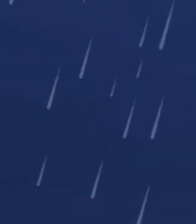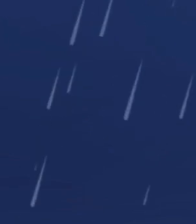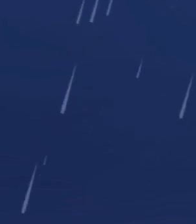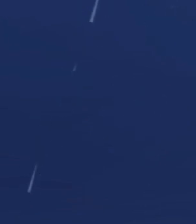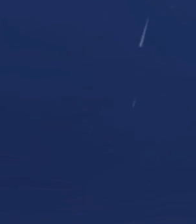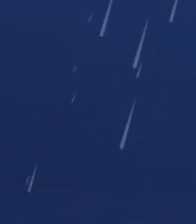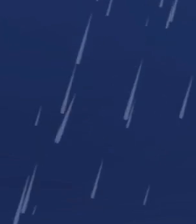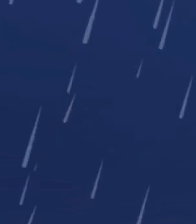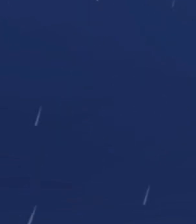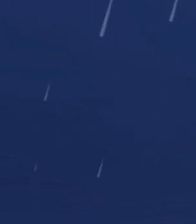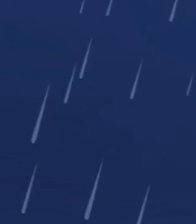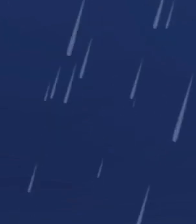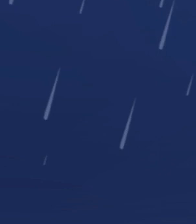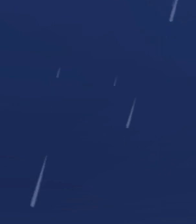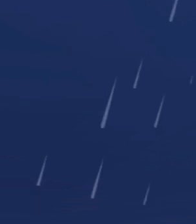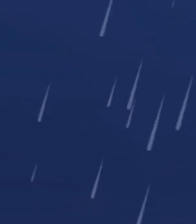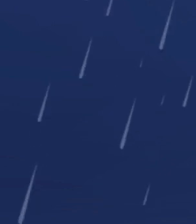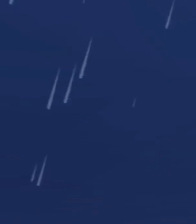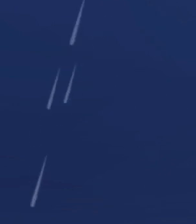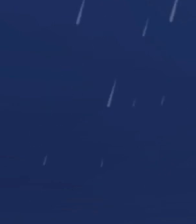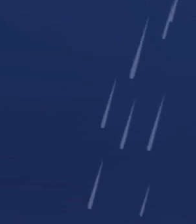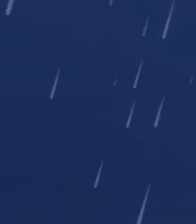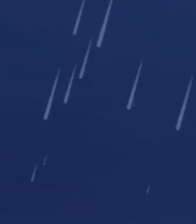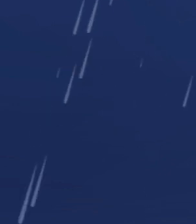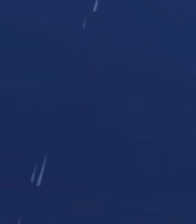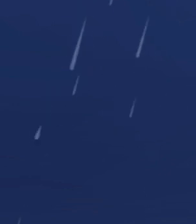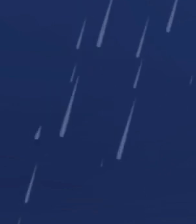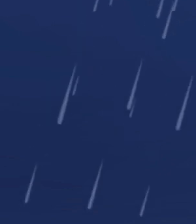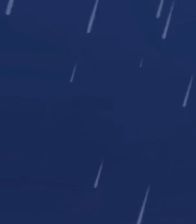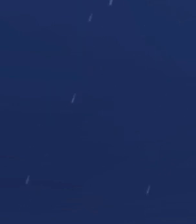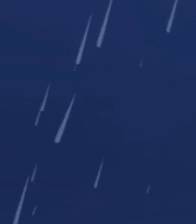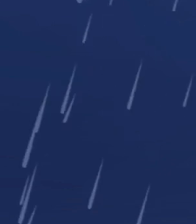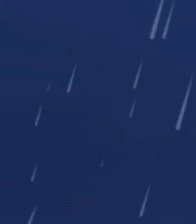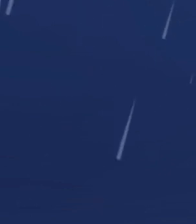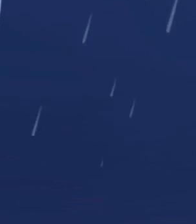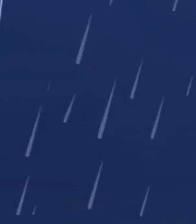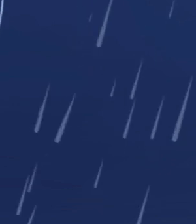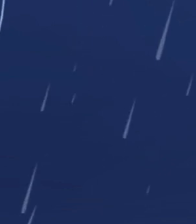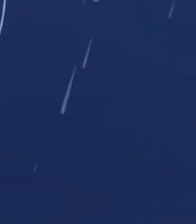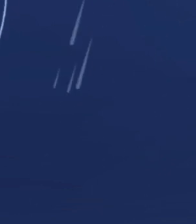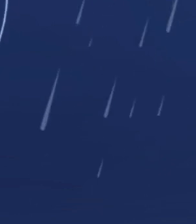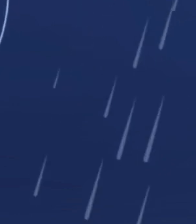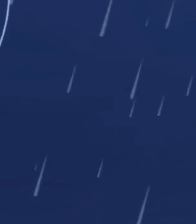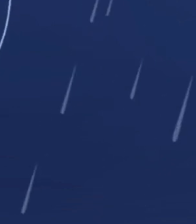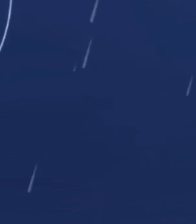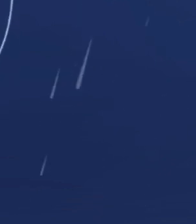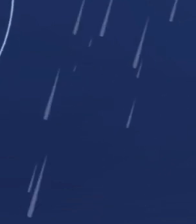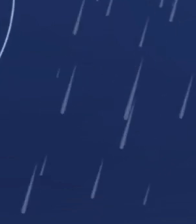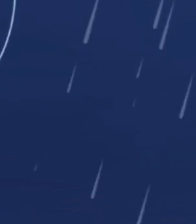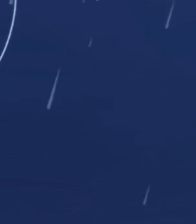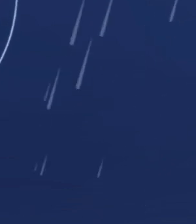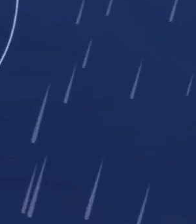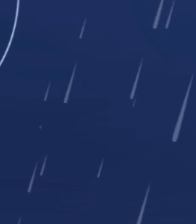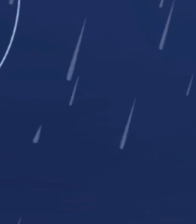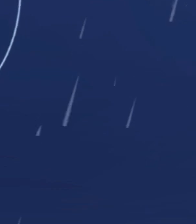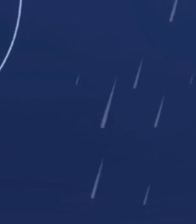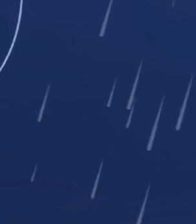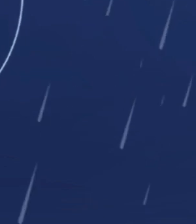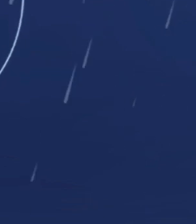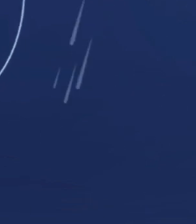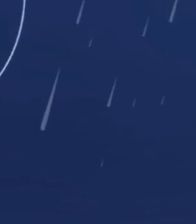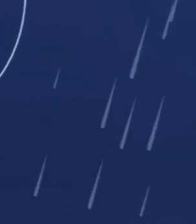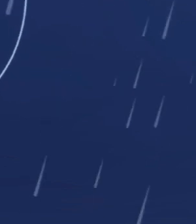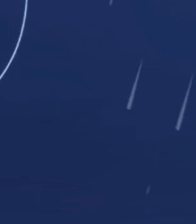21. A possibilidade de chover é de 80%. E a previsão para Patos de Minas também é de calor e chuva. Máxima